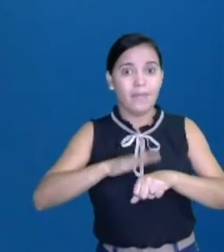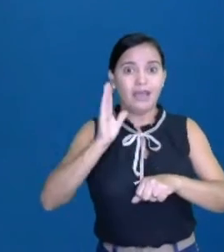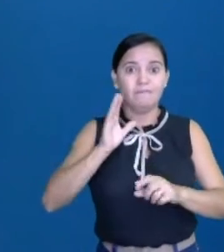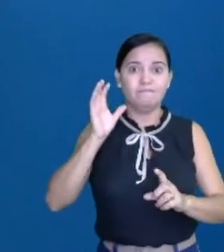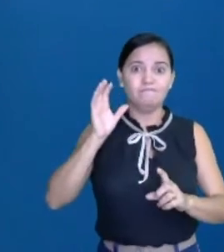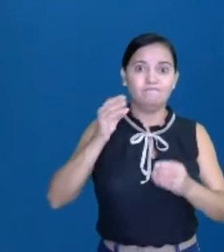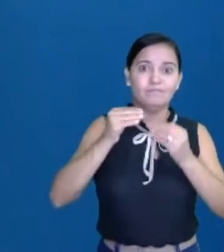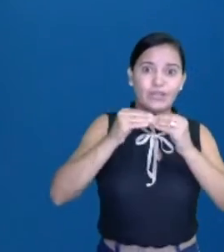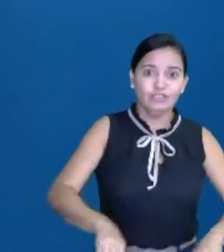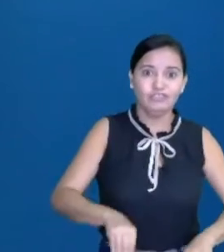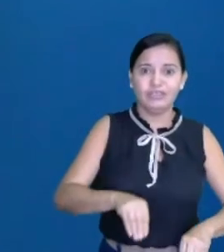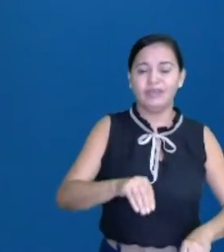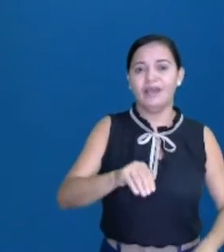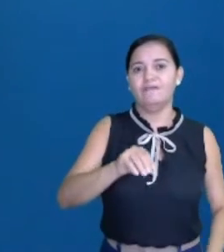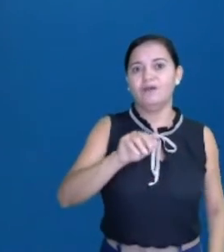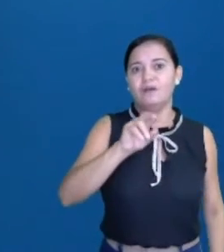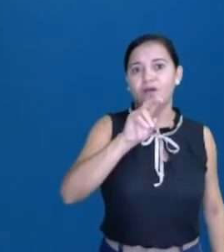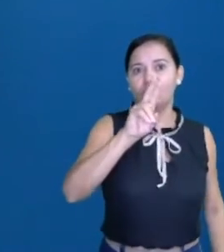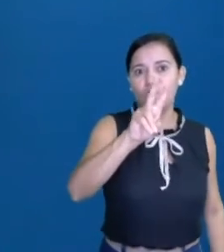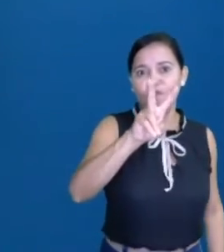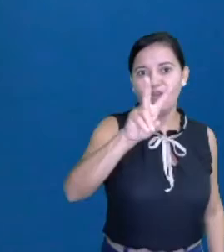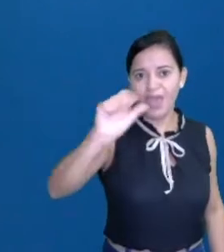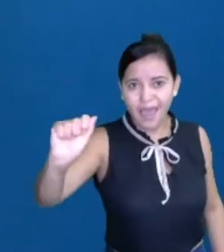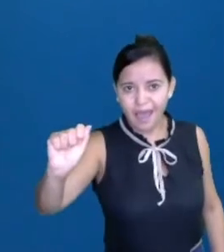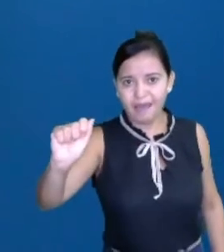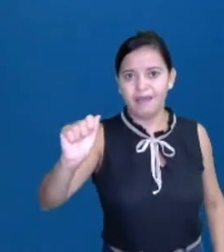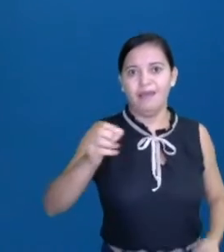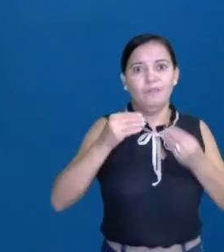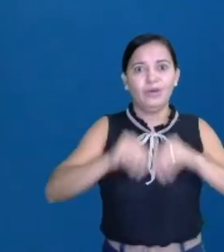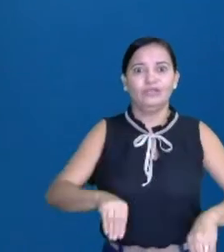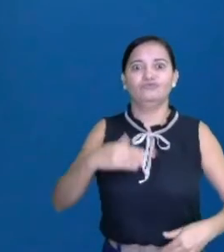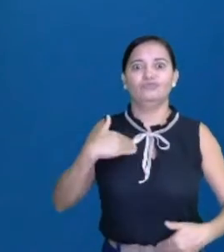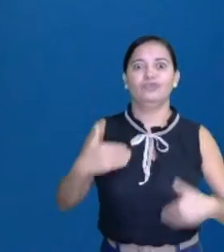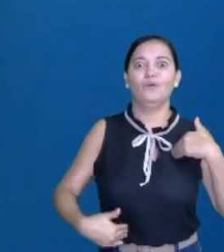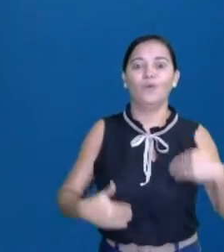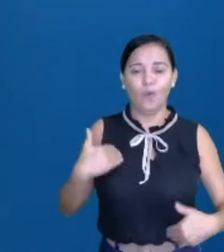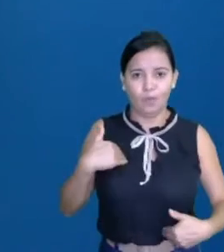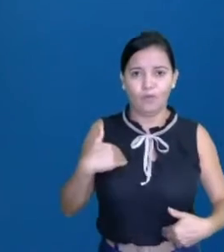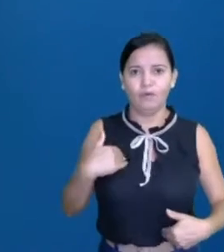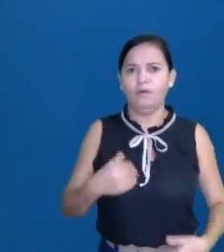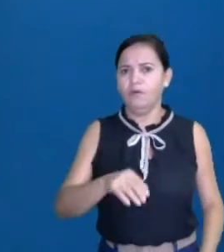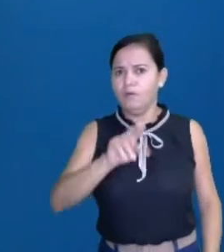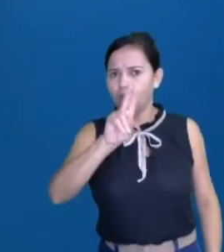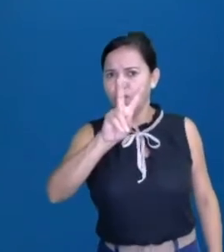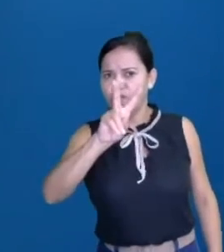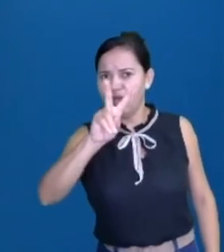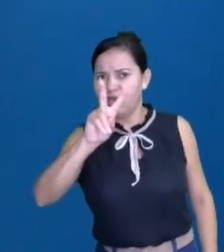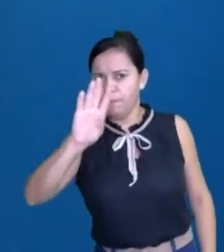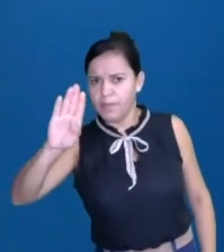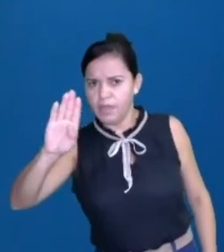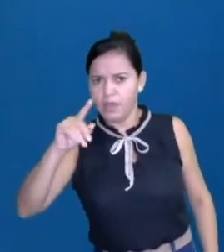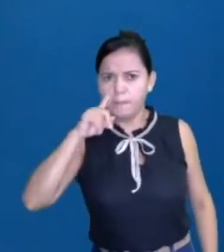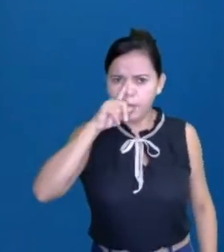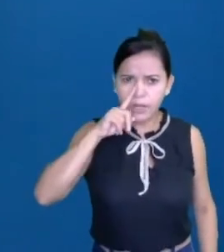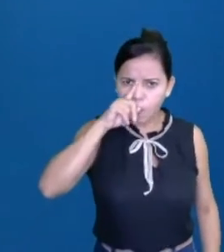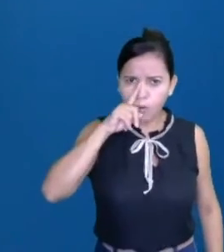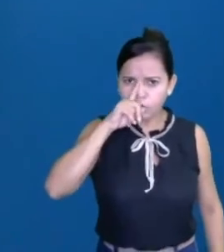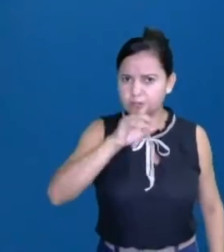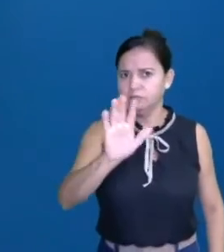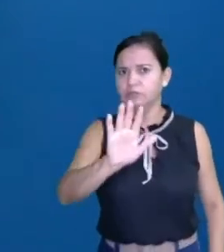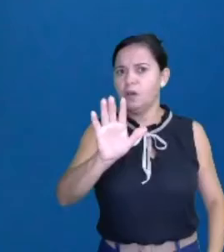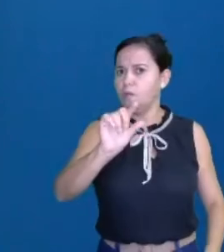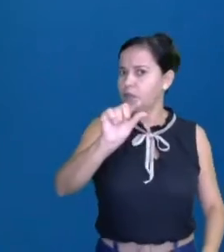UVA. O UVB é perigoso? Sim. Mas a gente pode perceber que a gente só tem apenas, da incidência dele, apenas